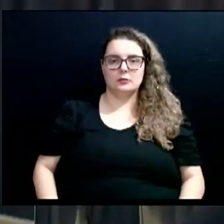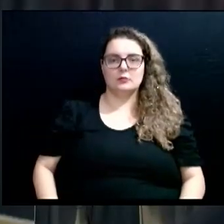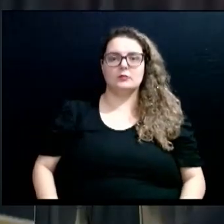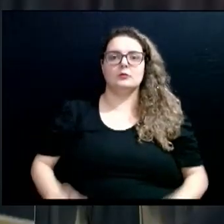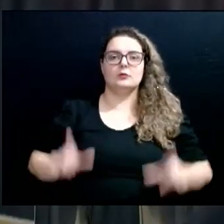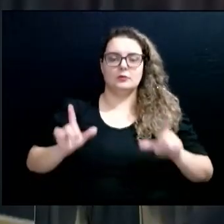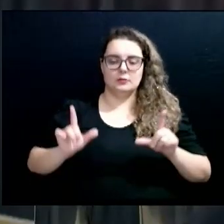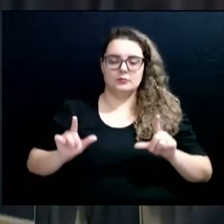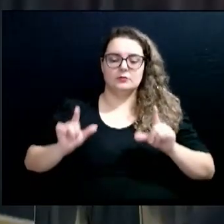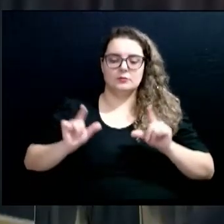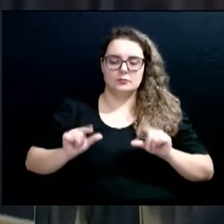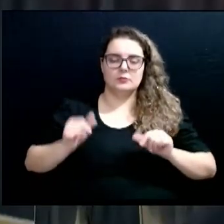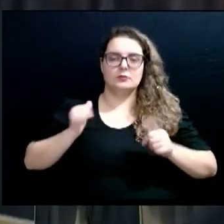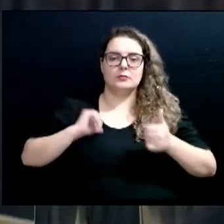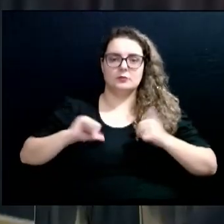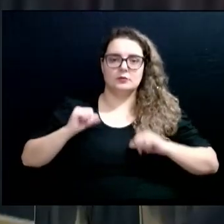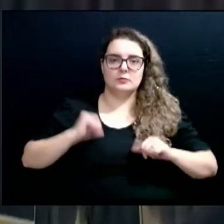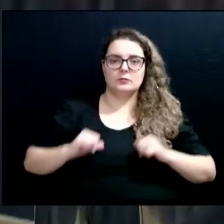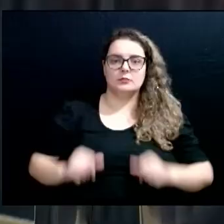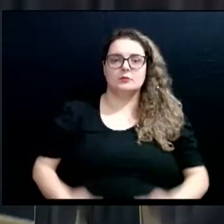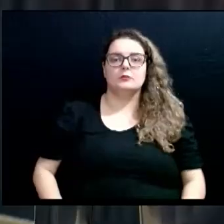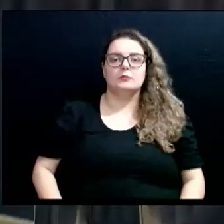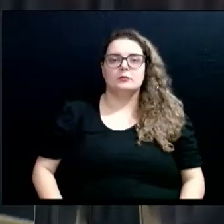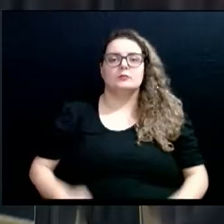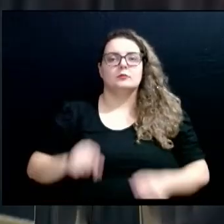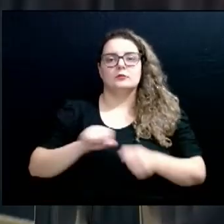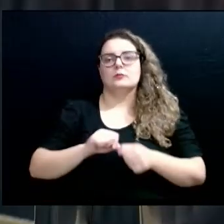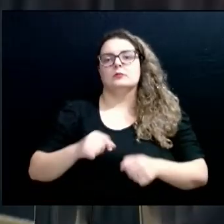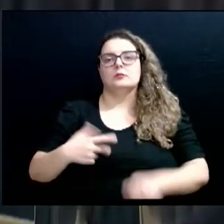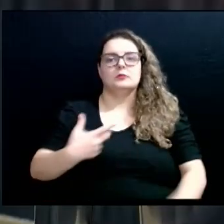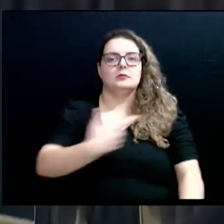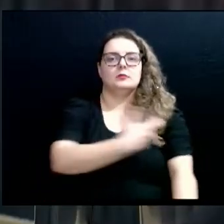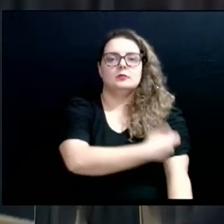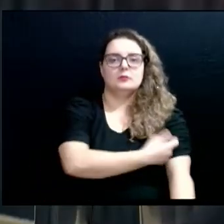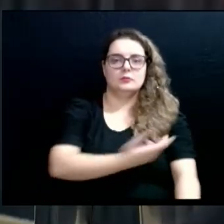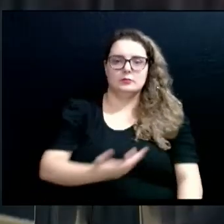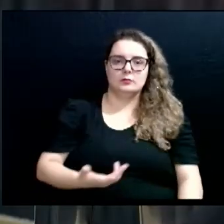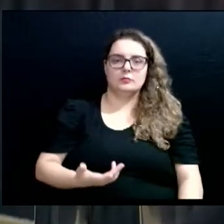ansiedade. Aí você faz isso com a agulha, sei lá, quando você tá no